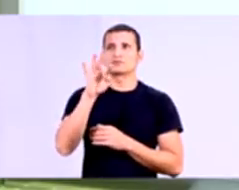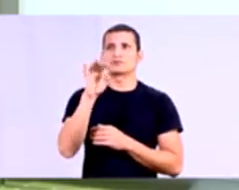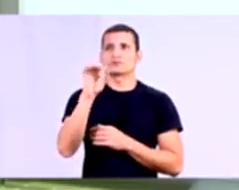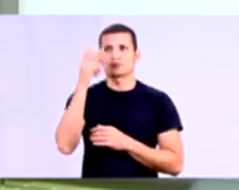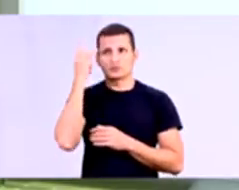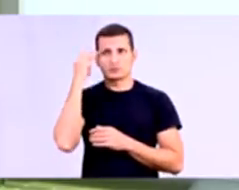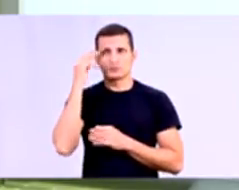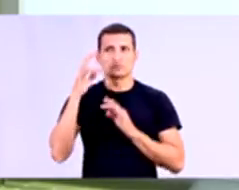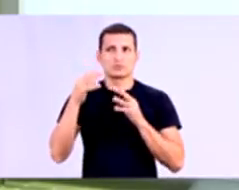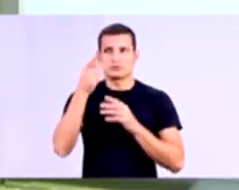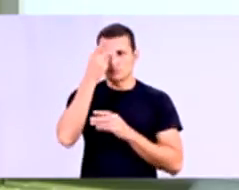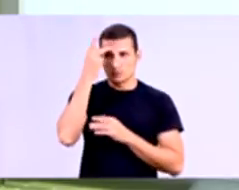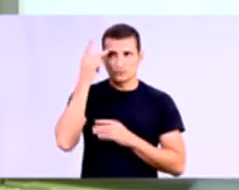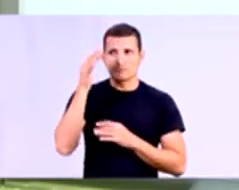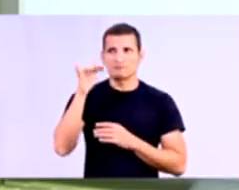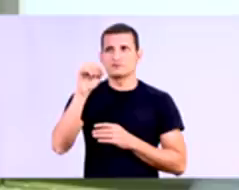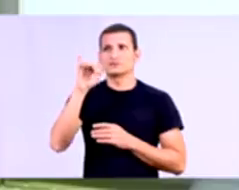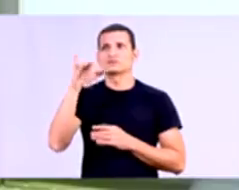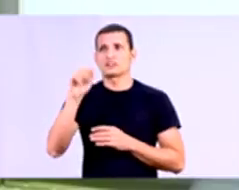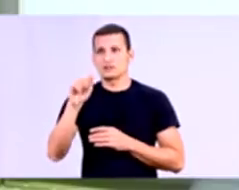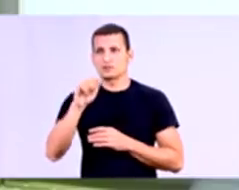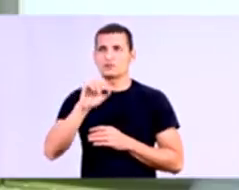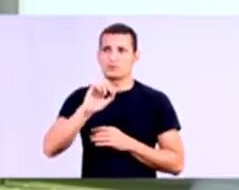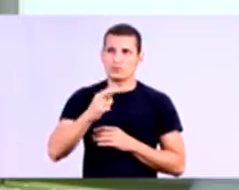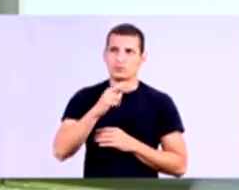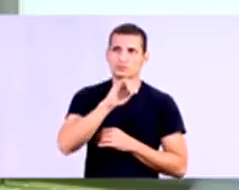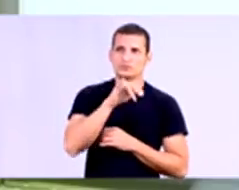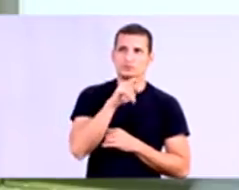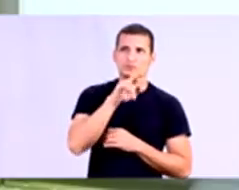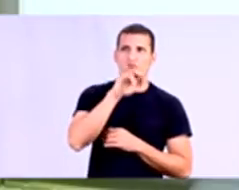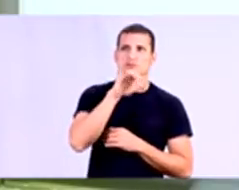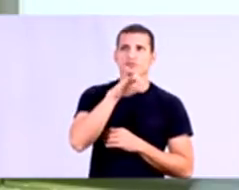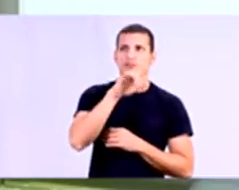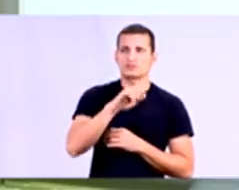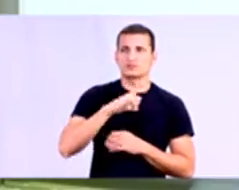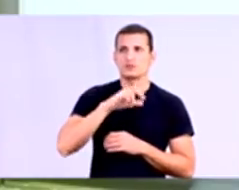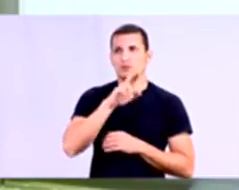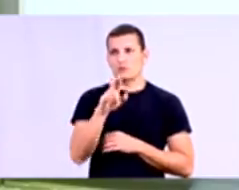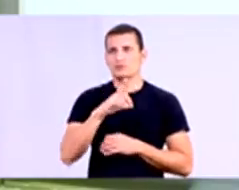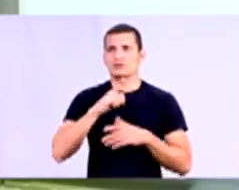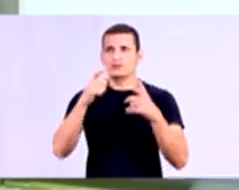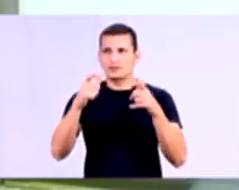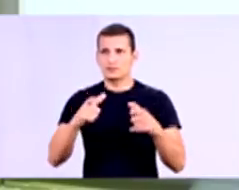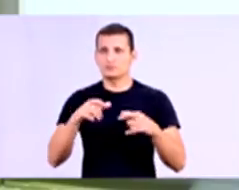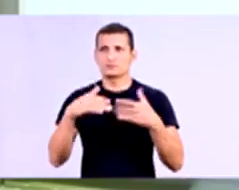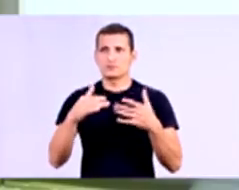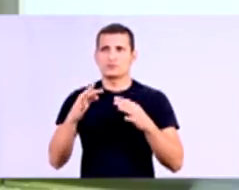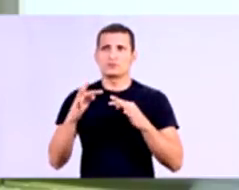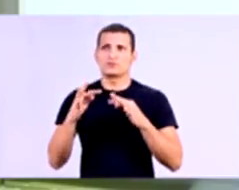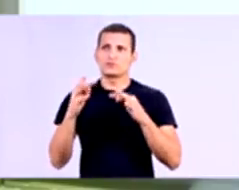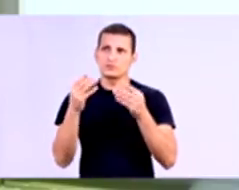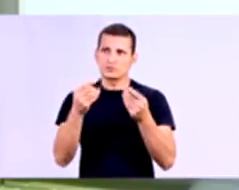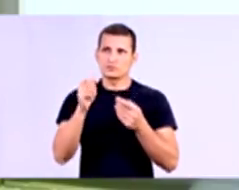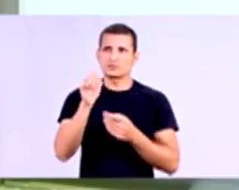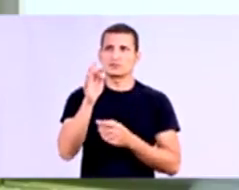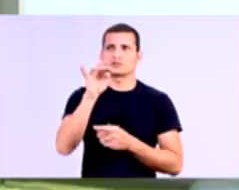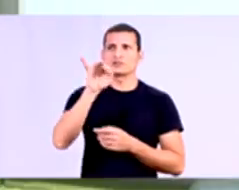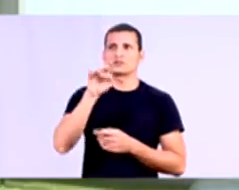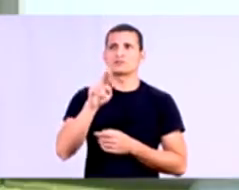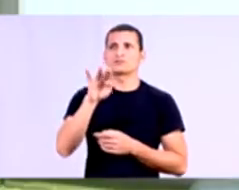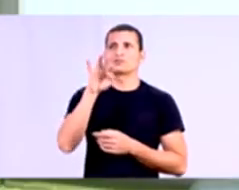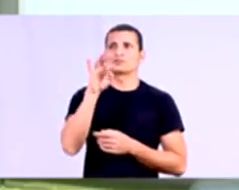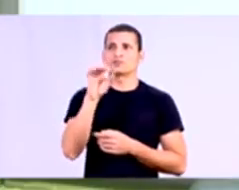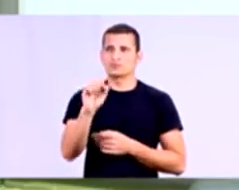pessoa física e toda pessoa jurídica tem nome. Toda pessoa física e toda pessoa jurídica tem endereço. Então, todos esses atributos comuns